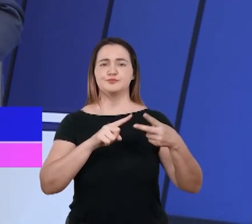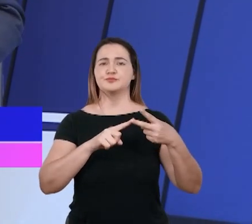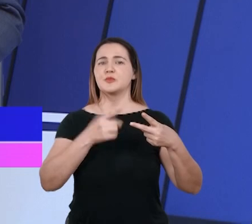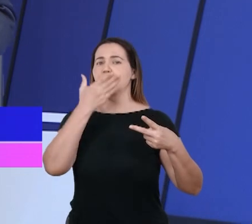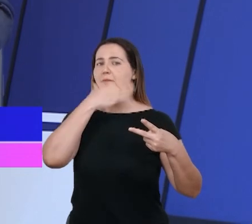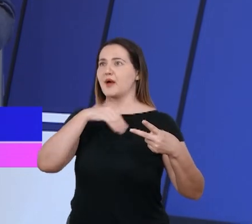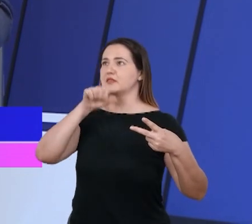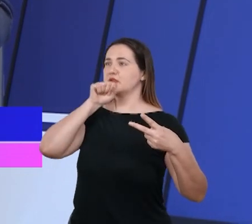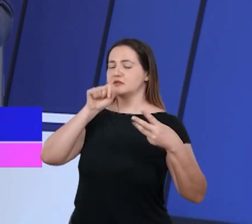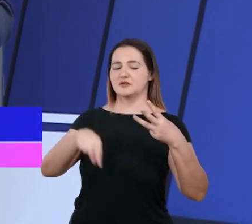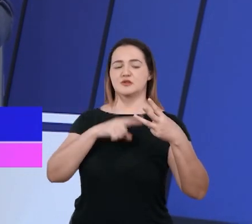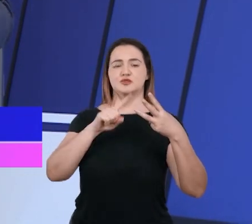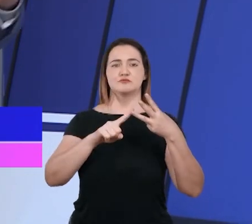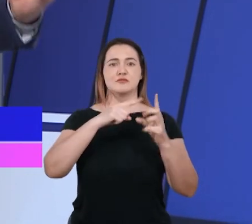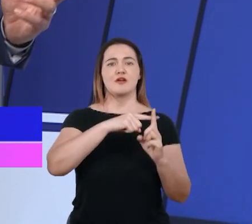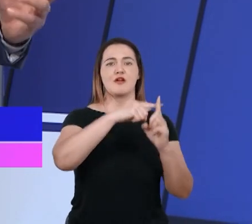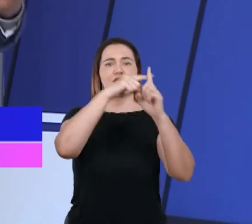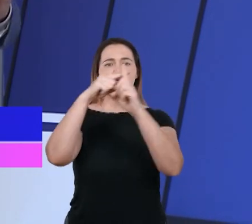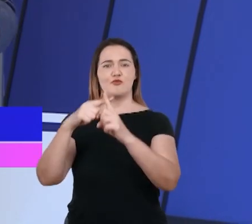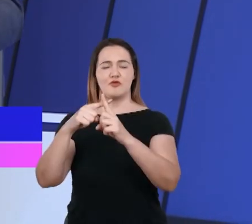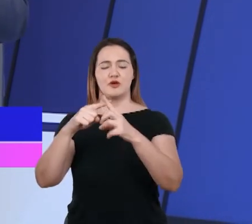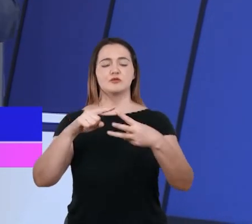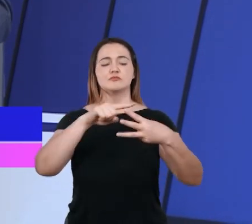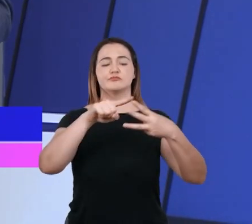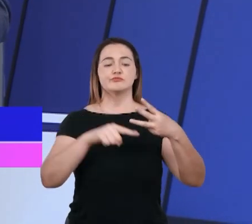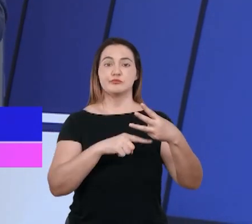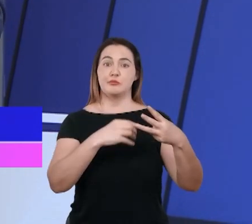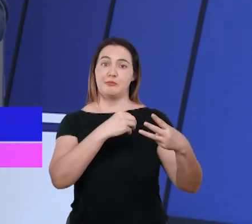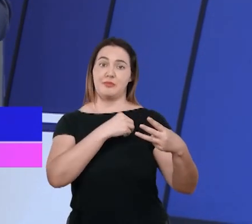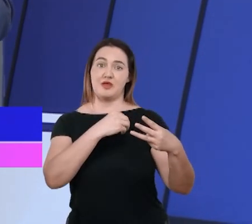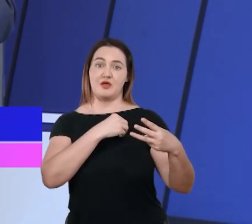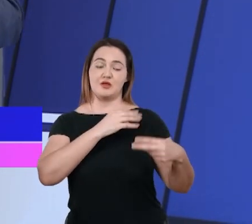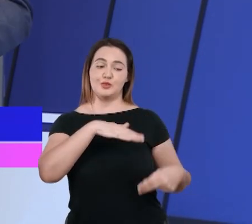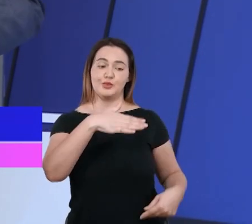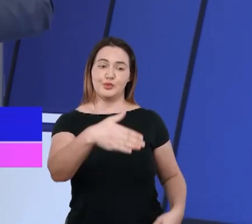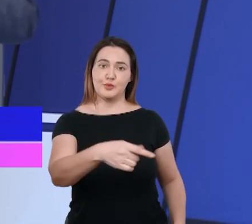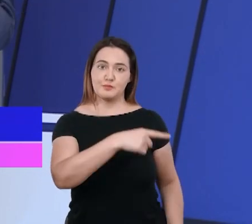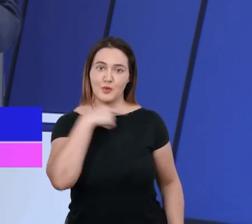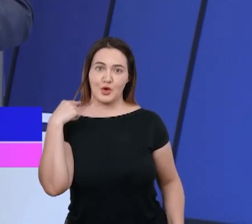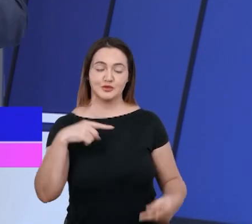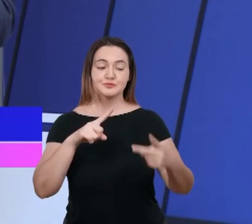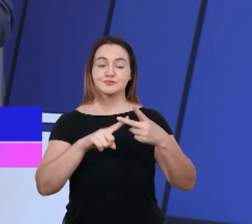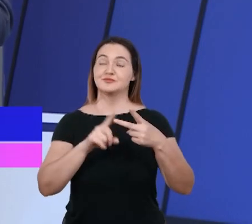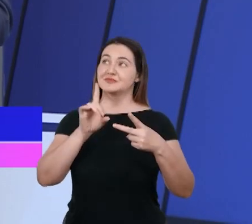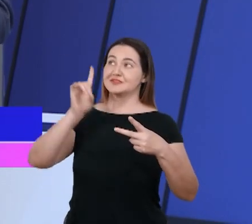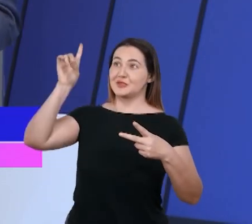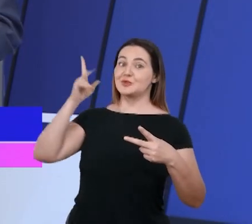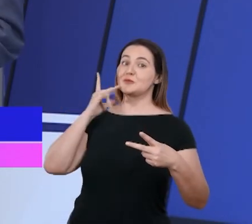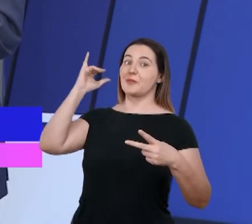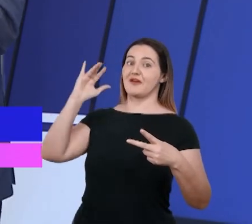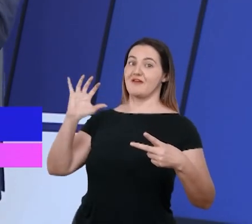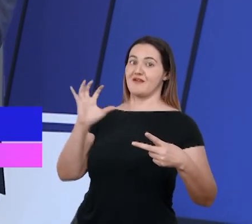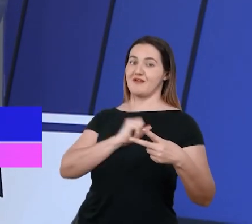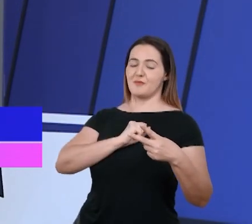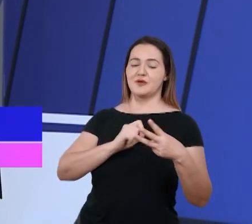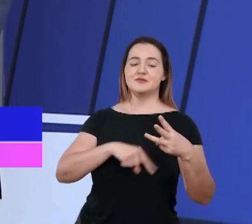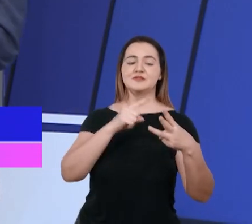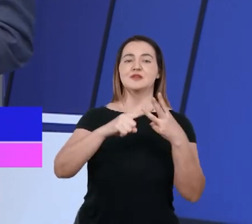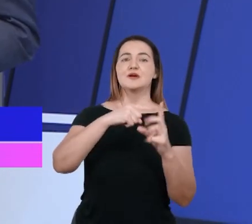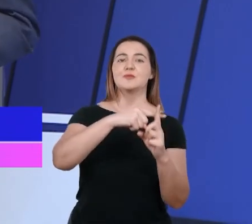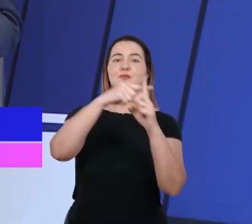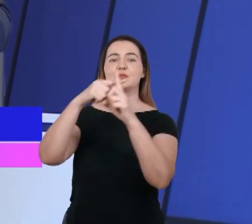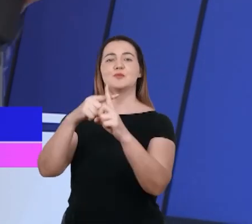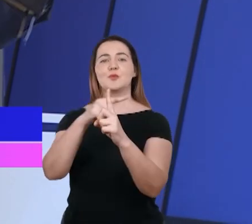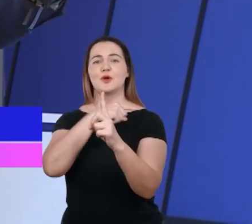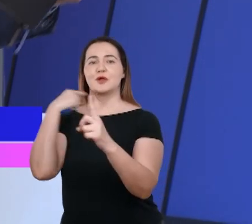calvário. Entender que o pecado resulta em morte, mas temos um Deus que é Pai e nos ama e se entregou no